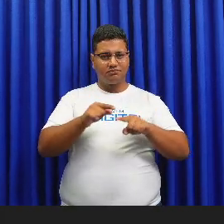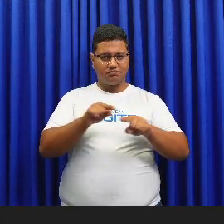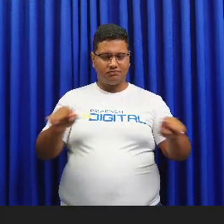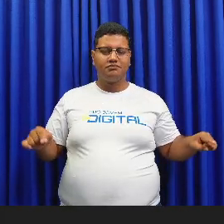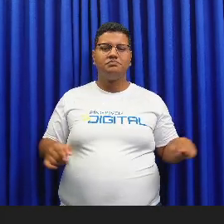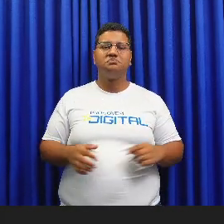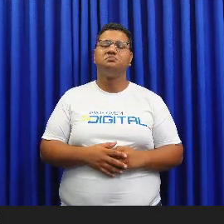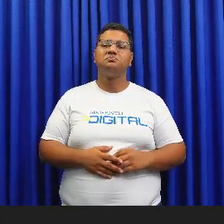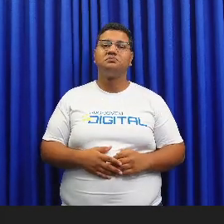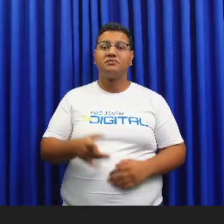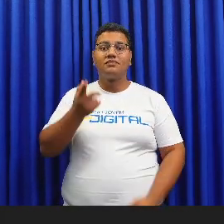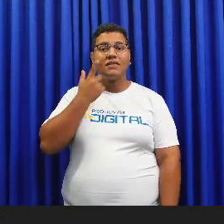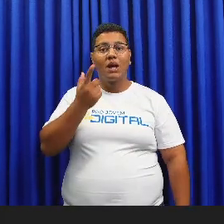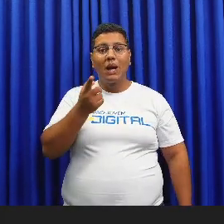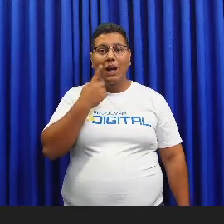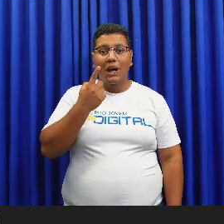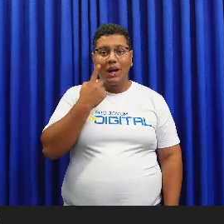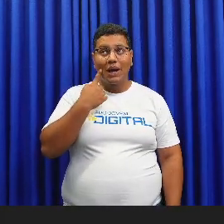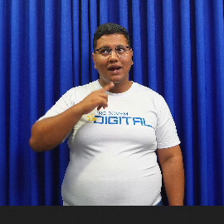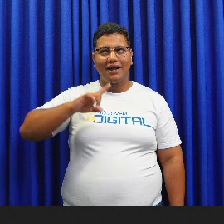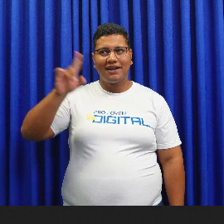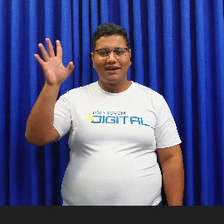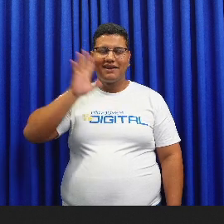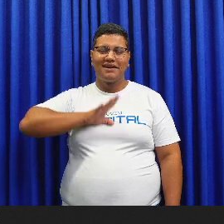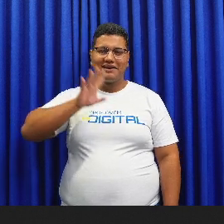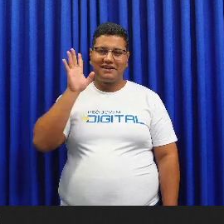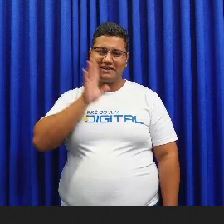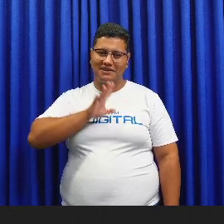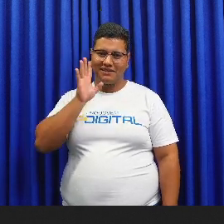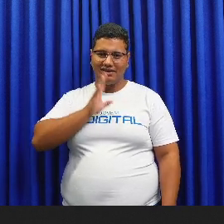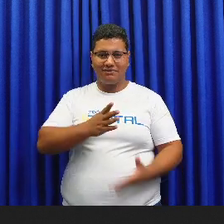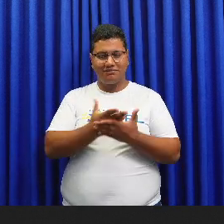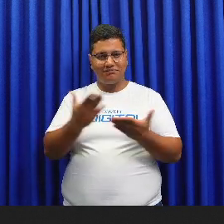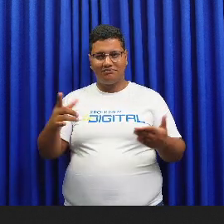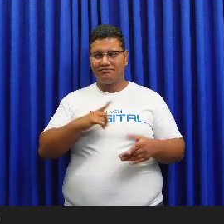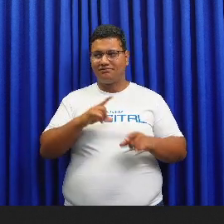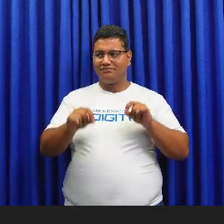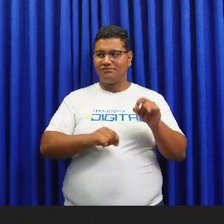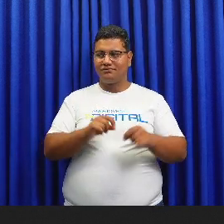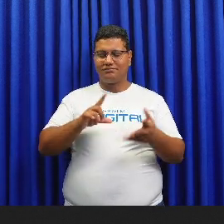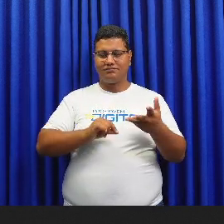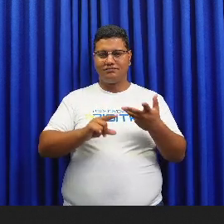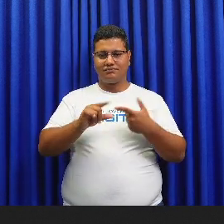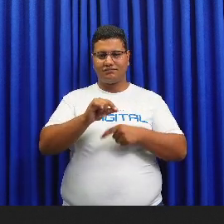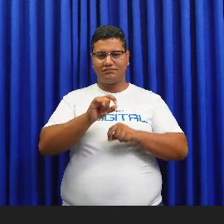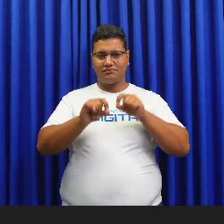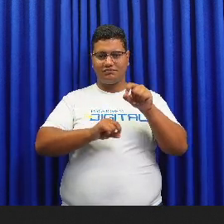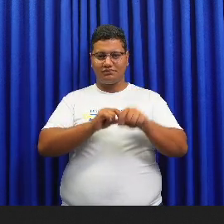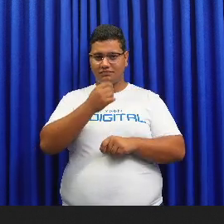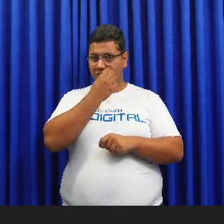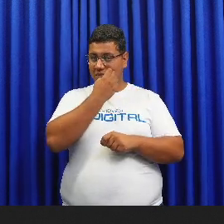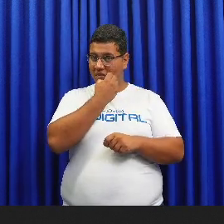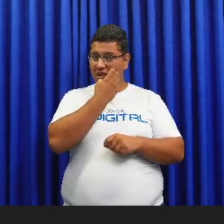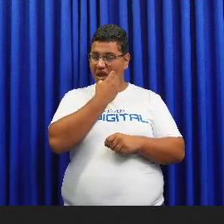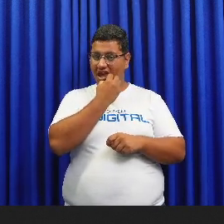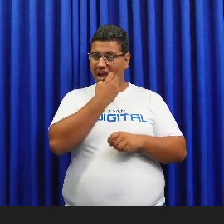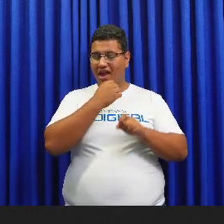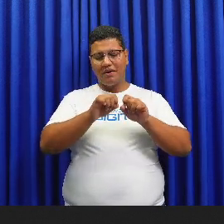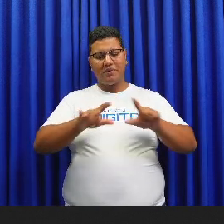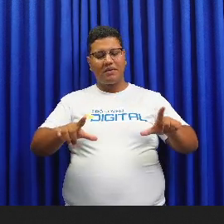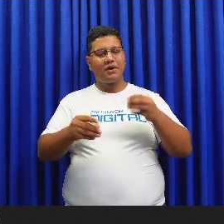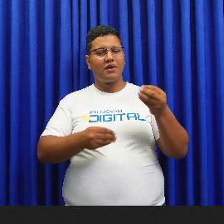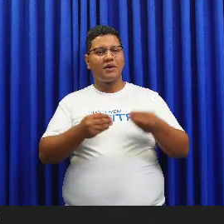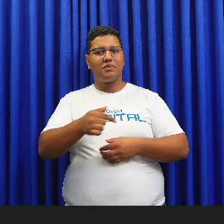você. Olha só que legal. Você tem a opção de... Esse aqui é o layout